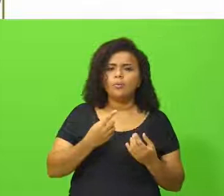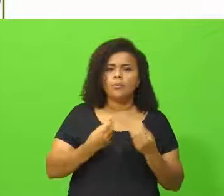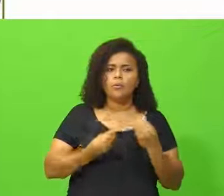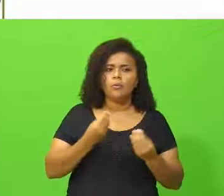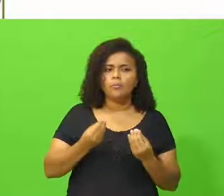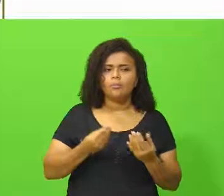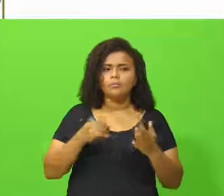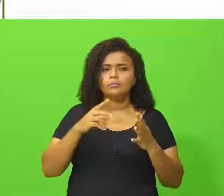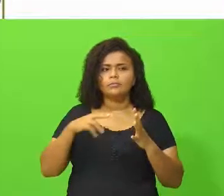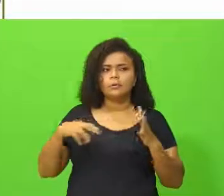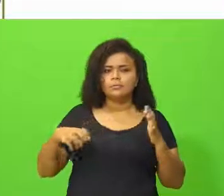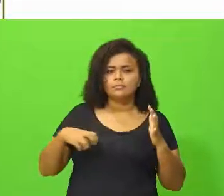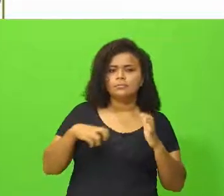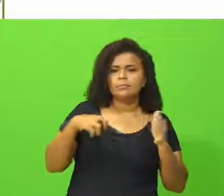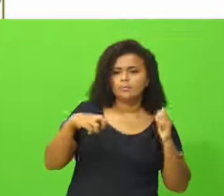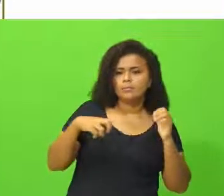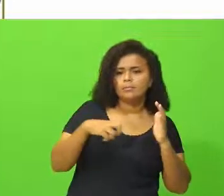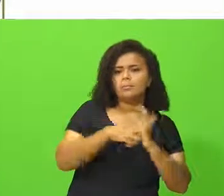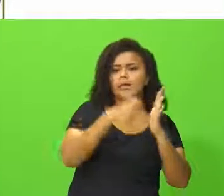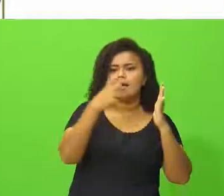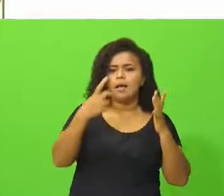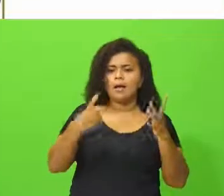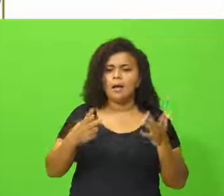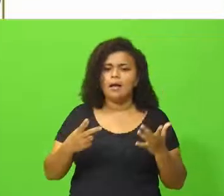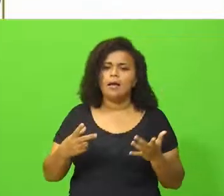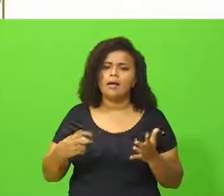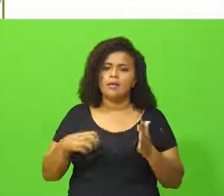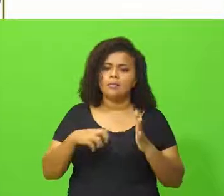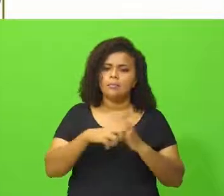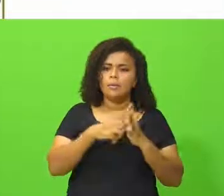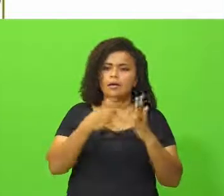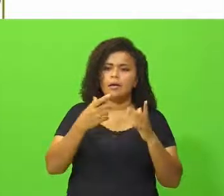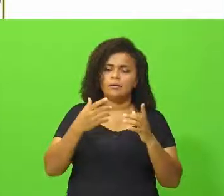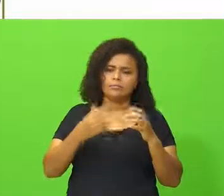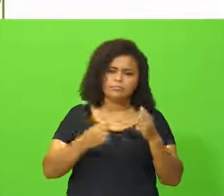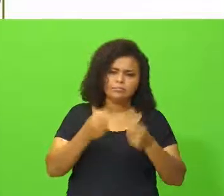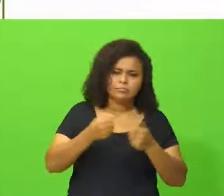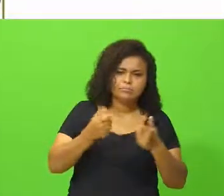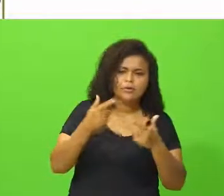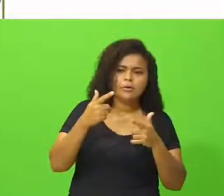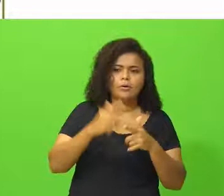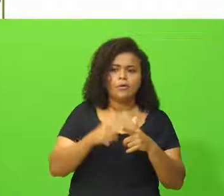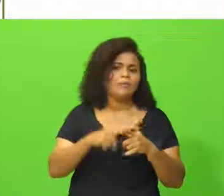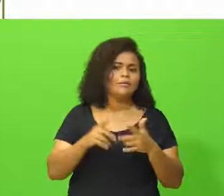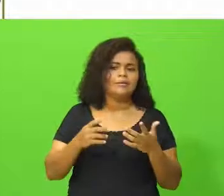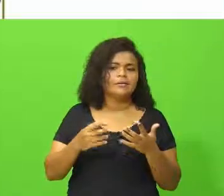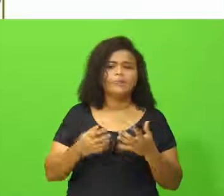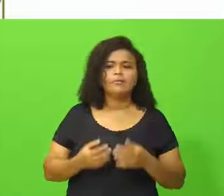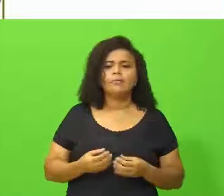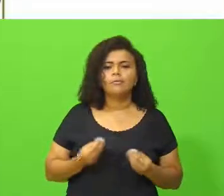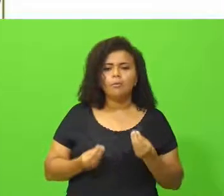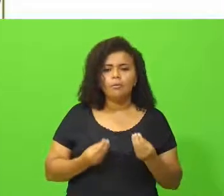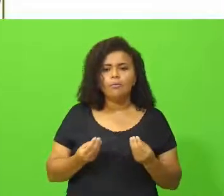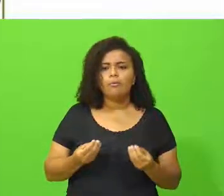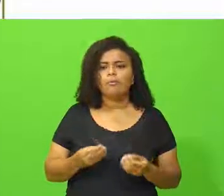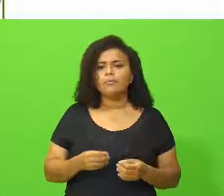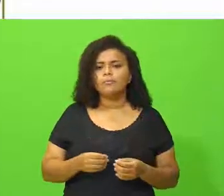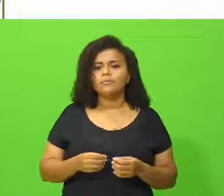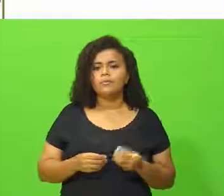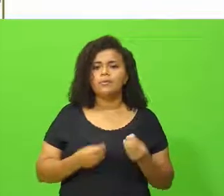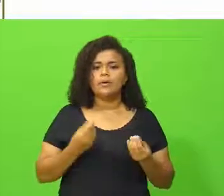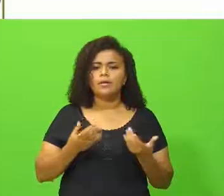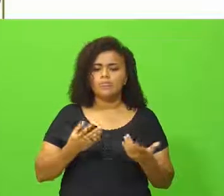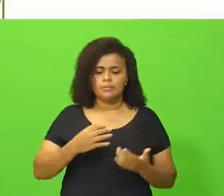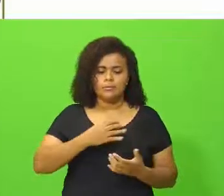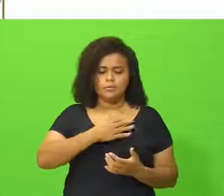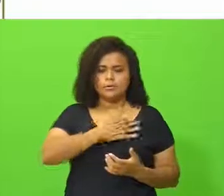professor, quem é que sofre com os acidentes de trânsito. Professor, quem serve às Forças